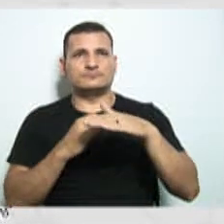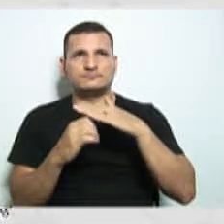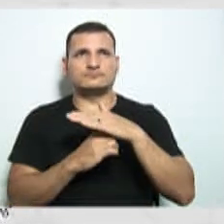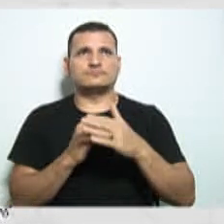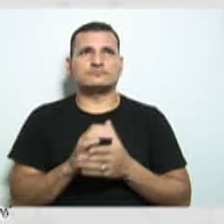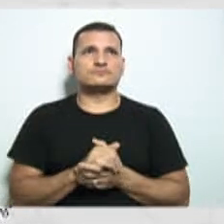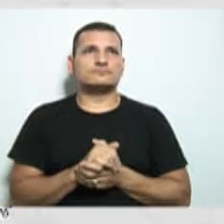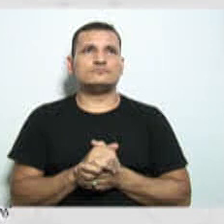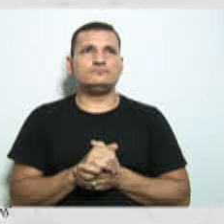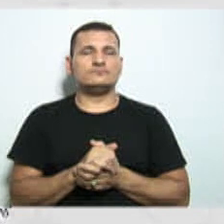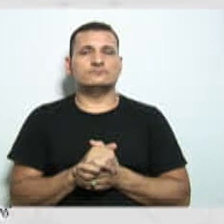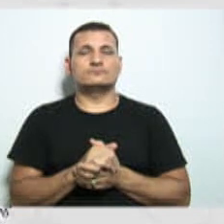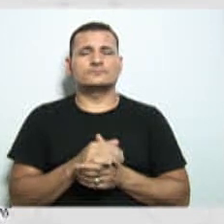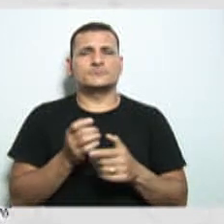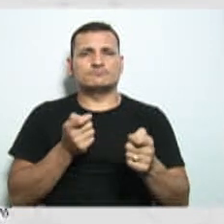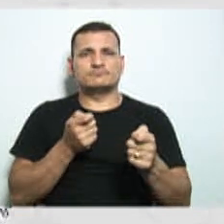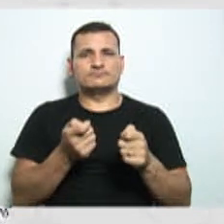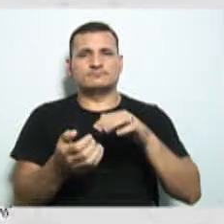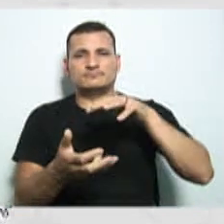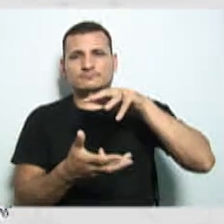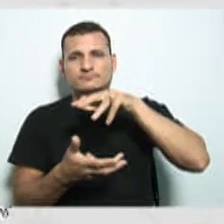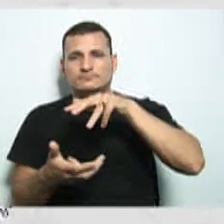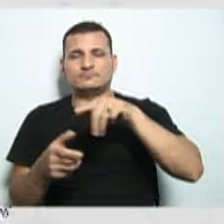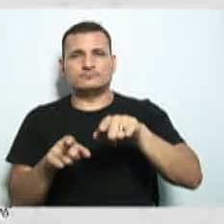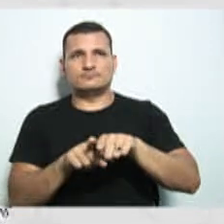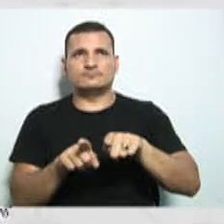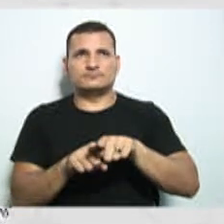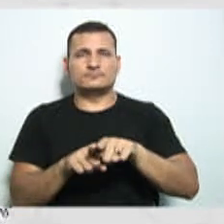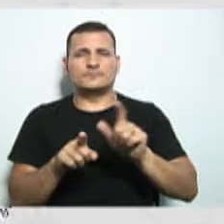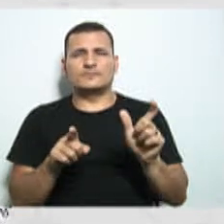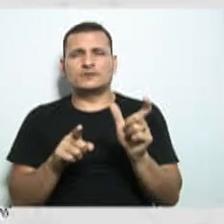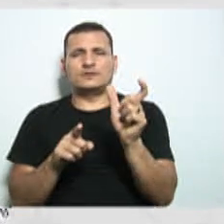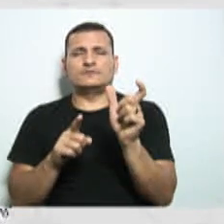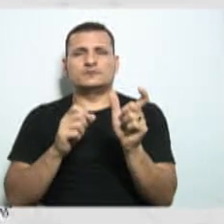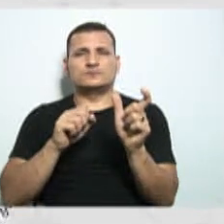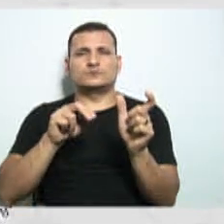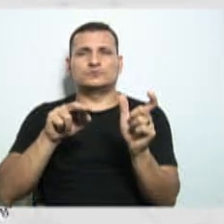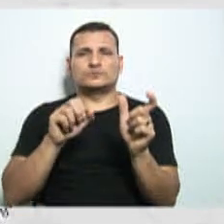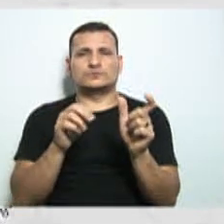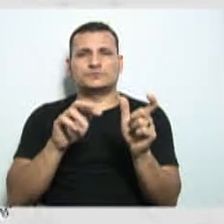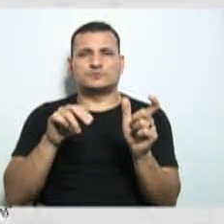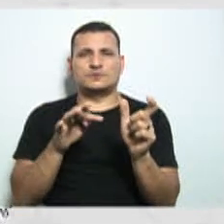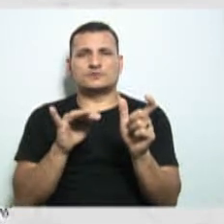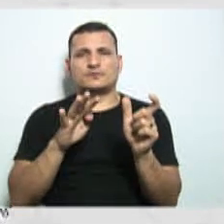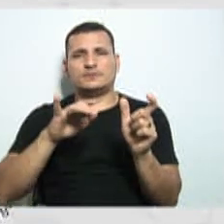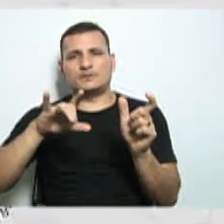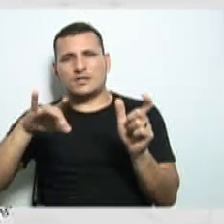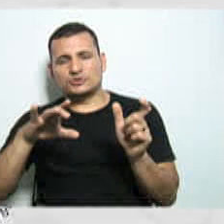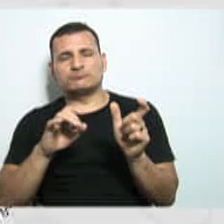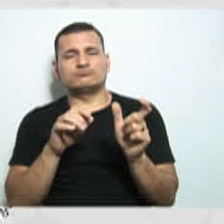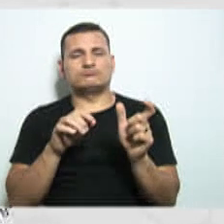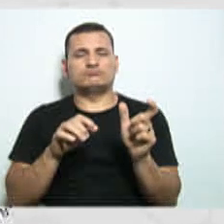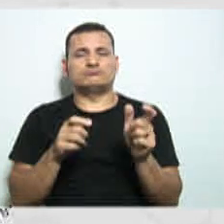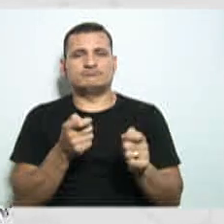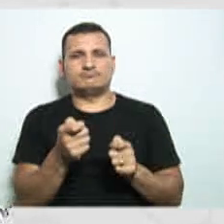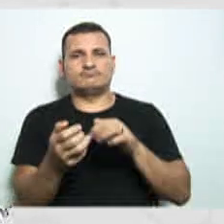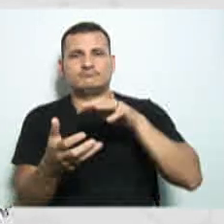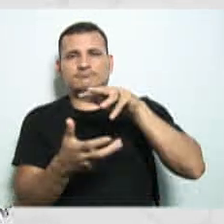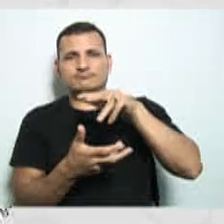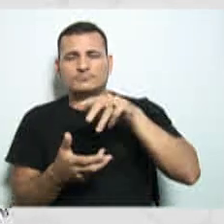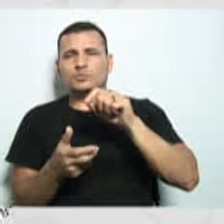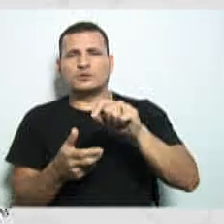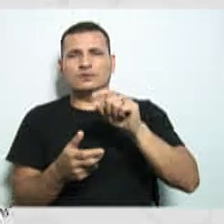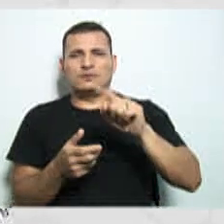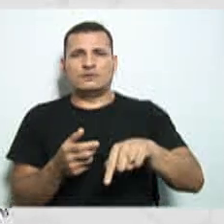também, para finalizar, na sustentabilidade, né? Um termo usado para definir ações e atividades humanas que visam suprir